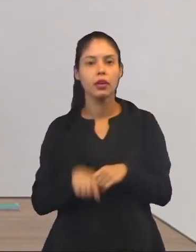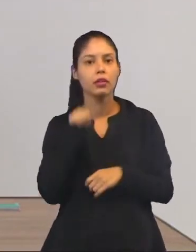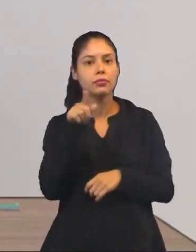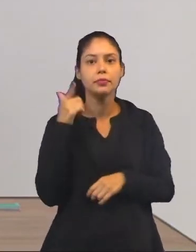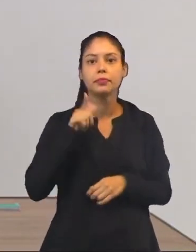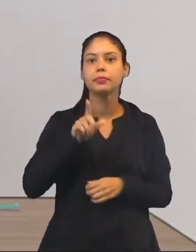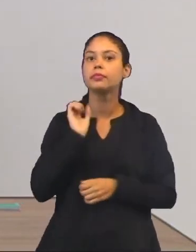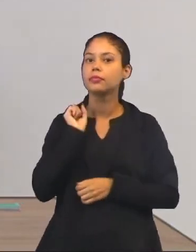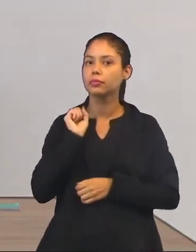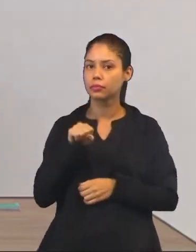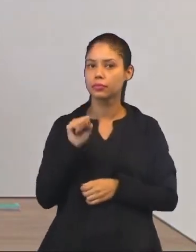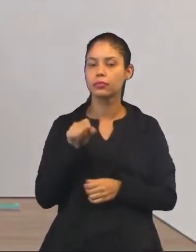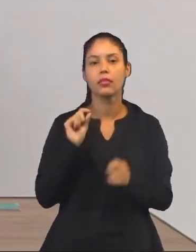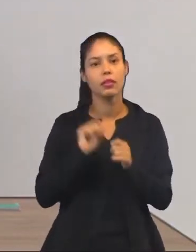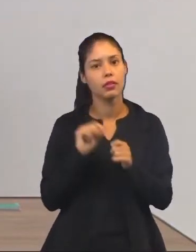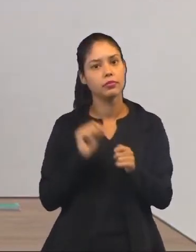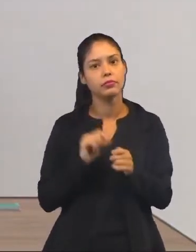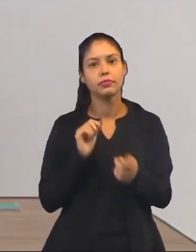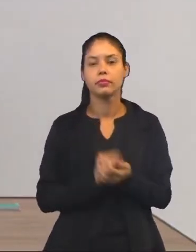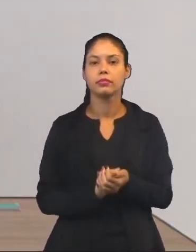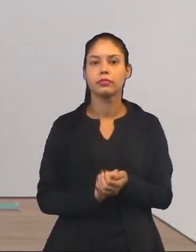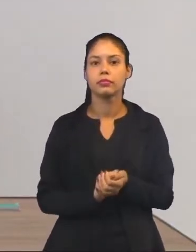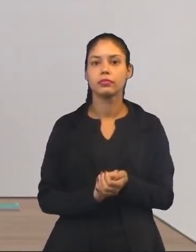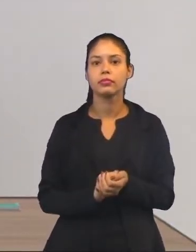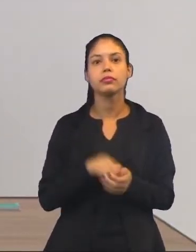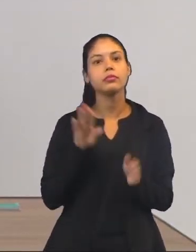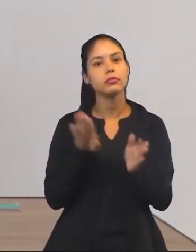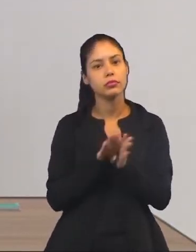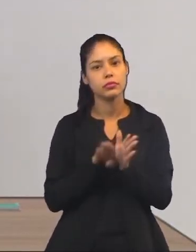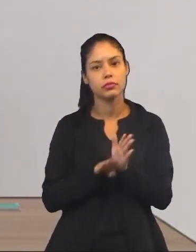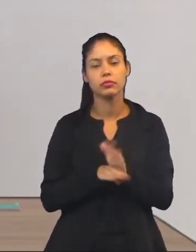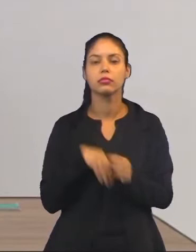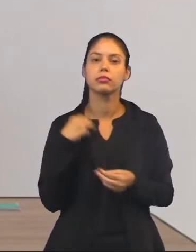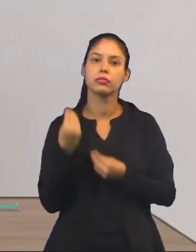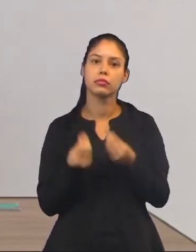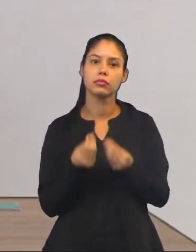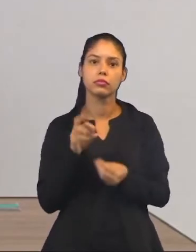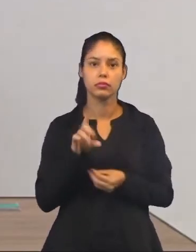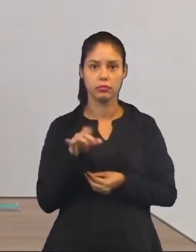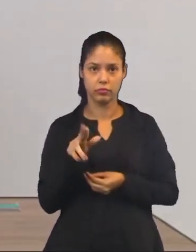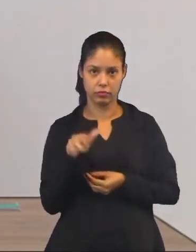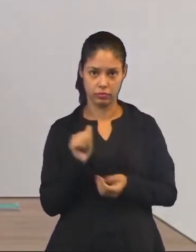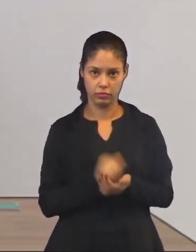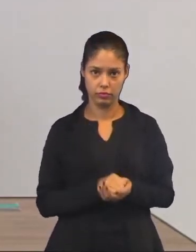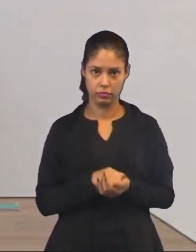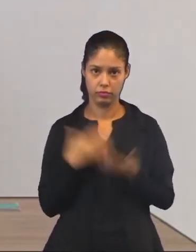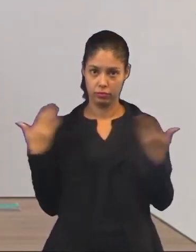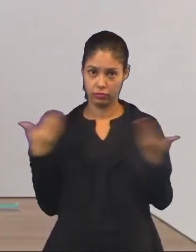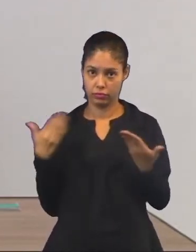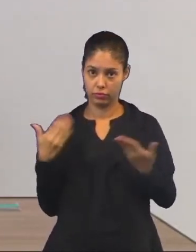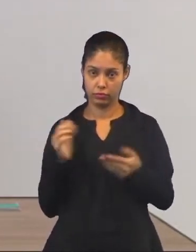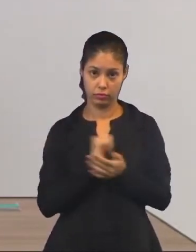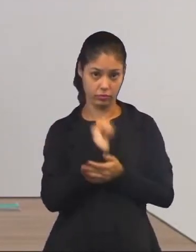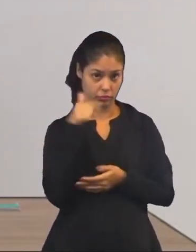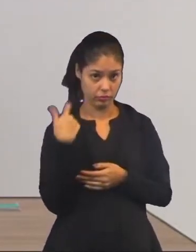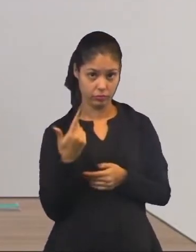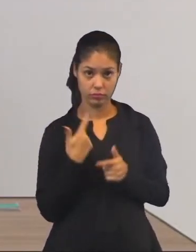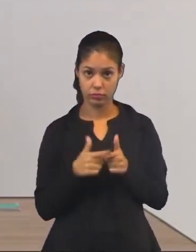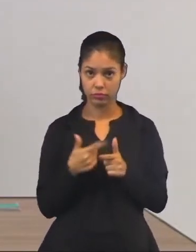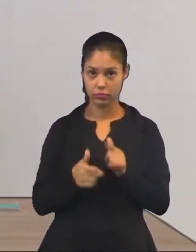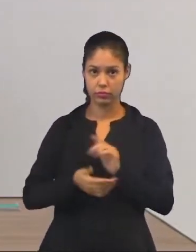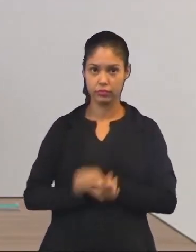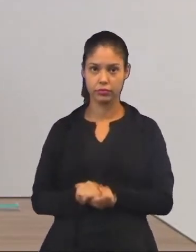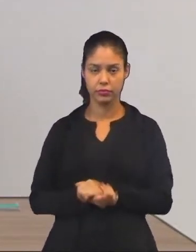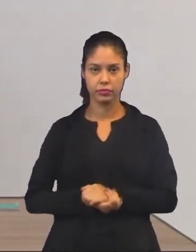vocês conseguem sim realizar as continhas através do algoritmo convencional, certo? Vamos agora para a nossa próxima